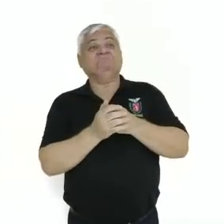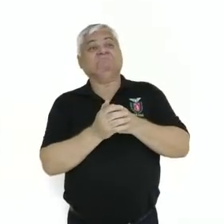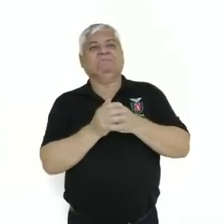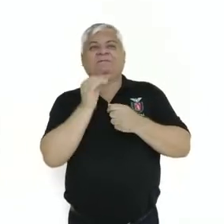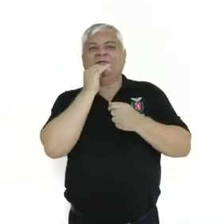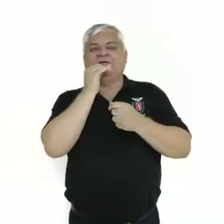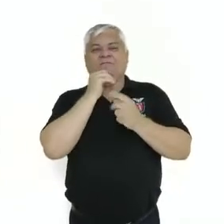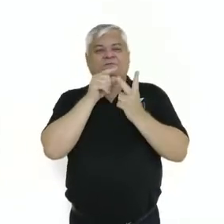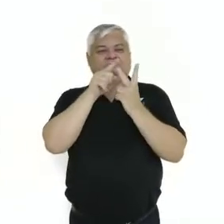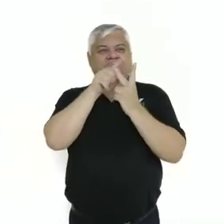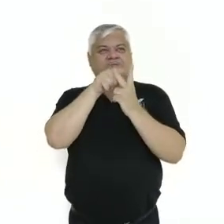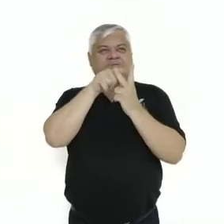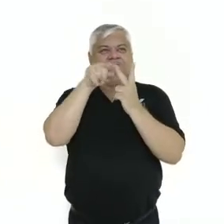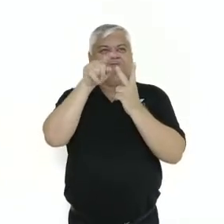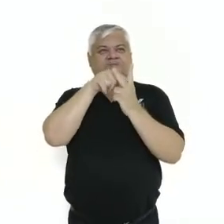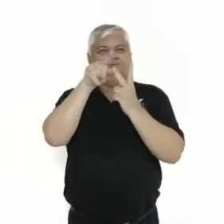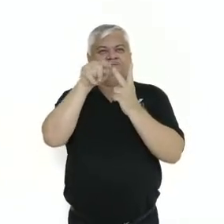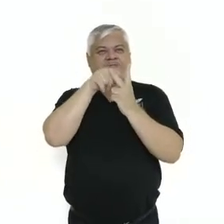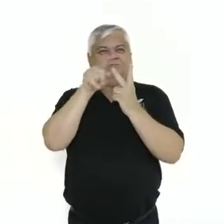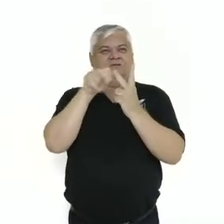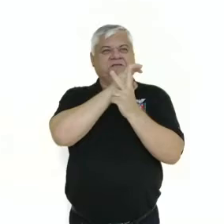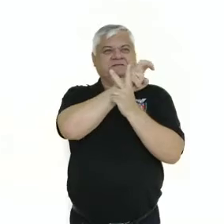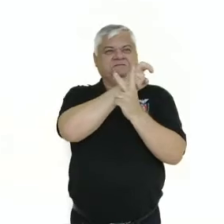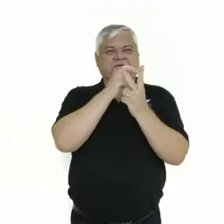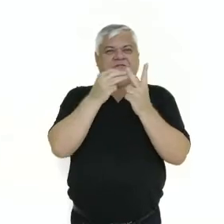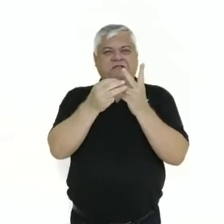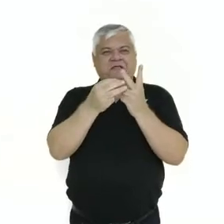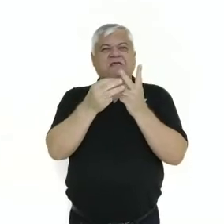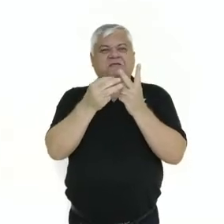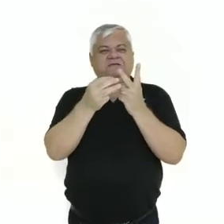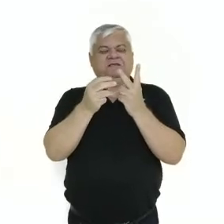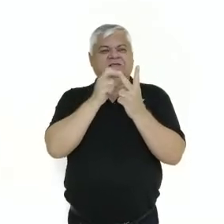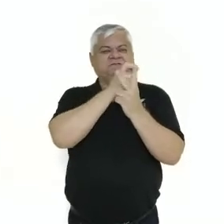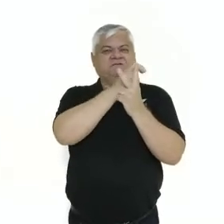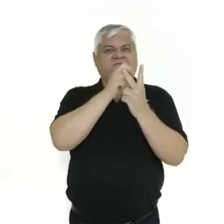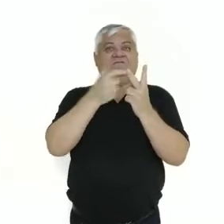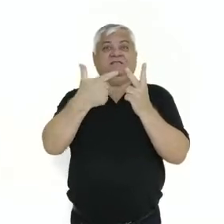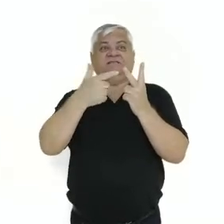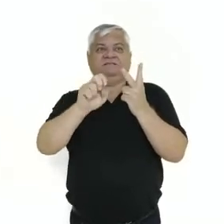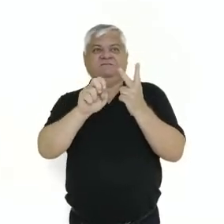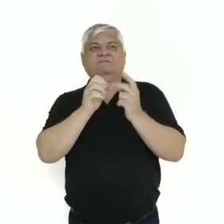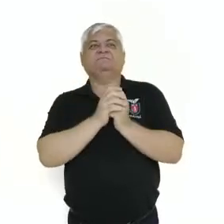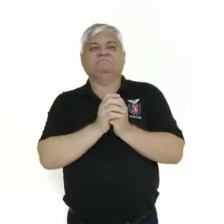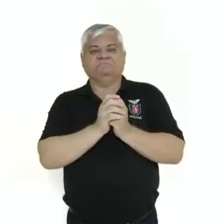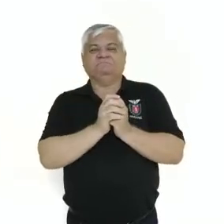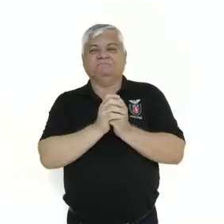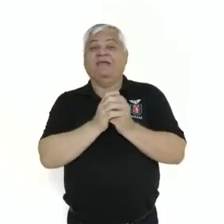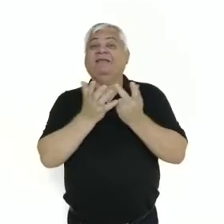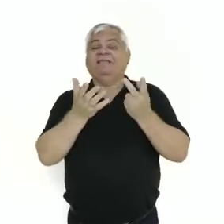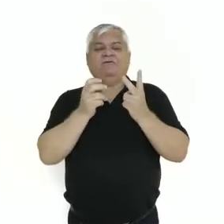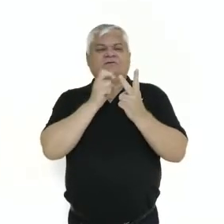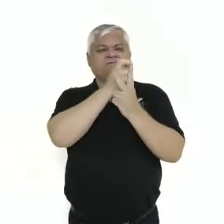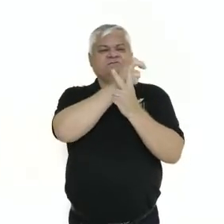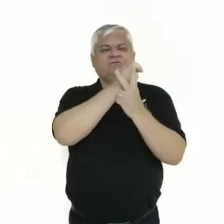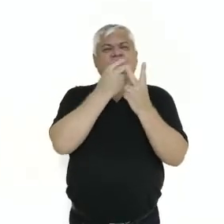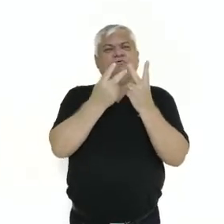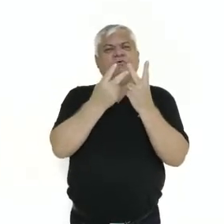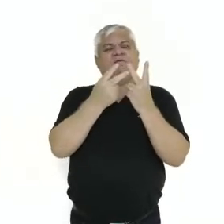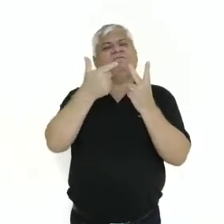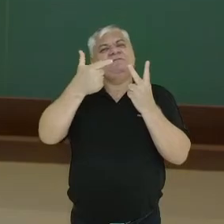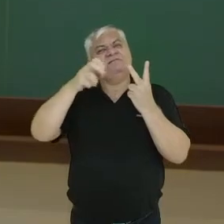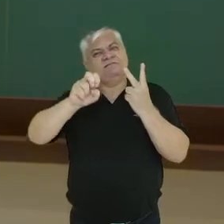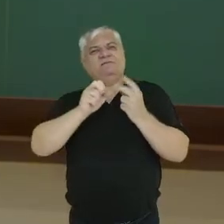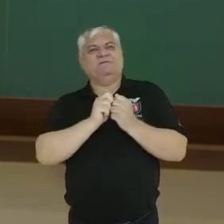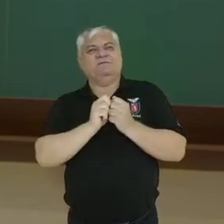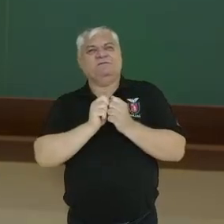você eleva ao quadrado o número e a raiz. 5 ao quadrado, 5 vezes 5, 25. Uma raiz quadrada ao quadrado, uma anula